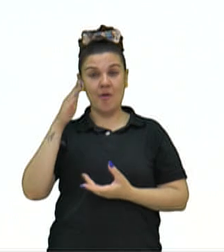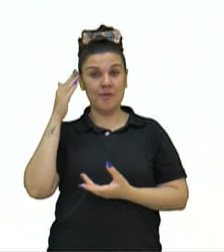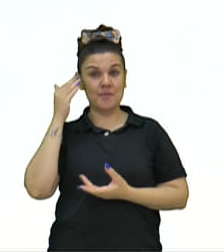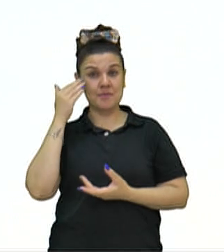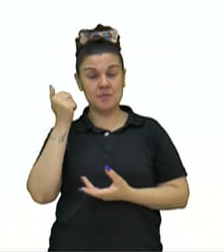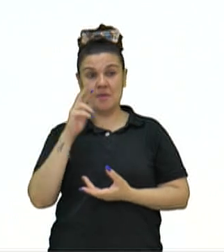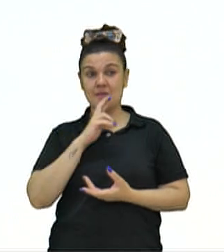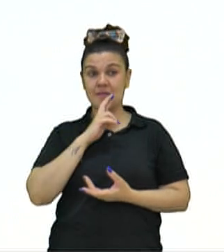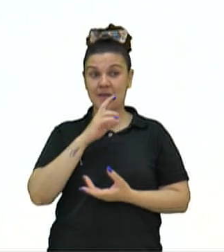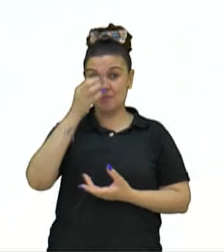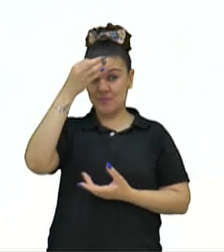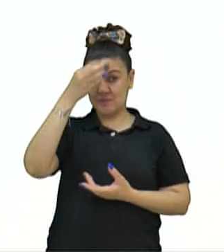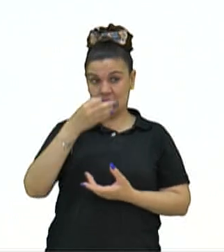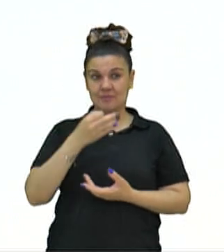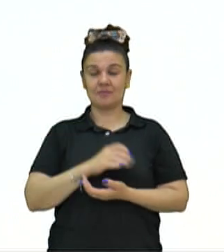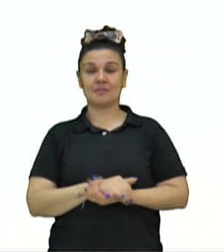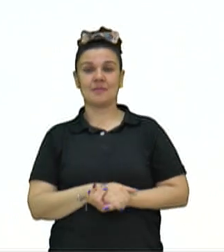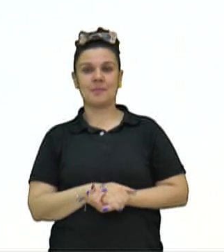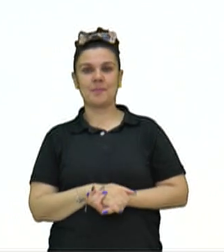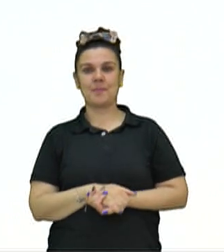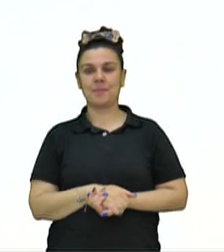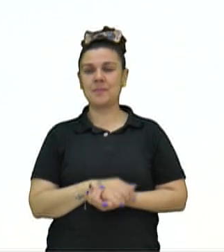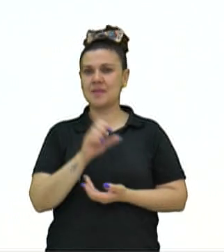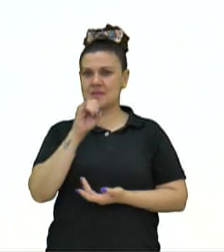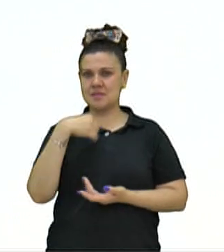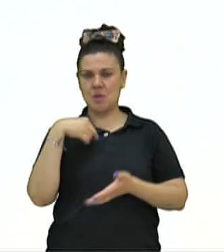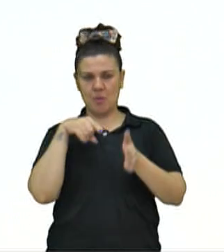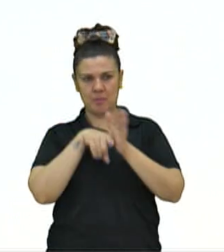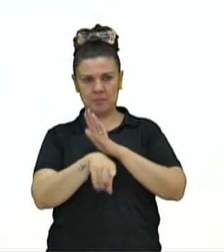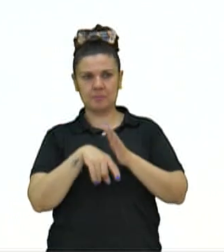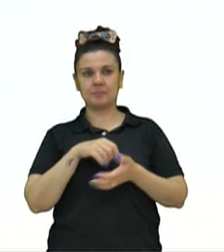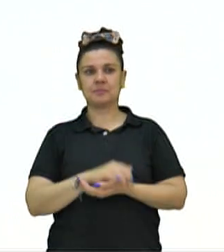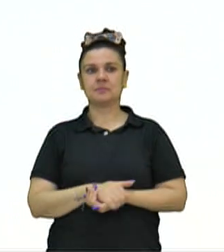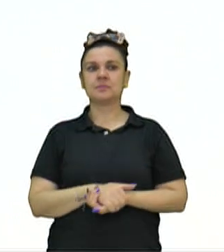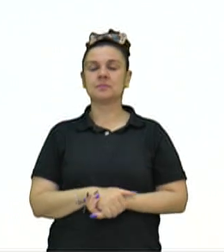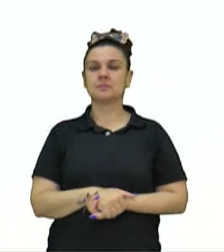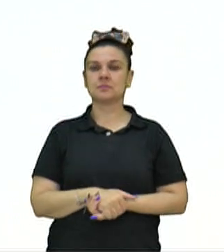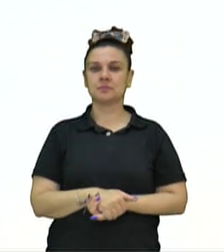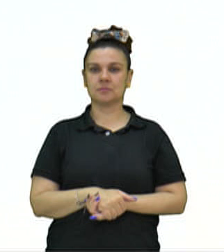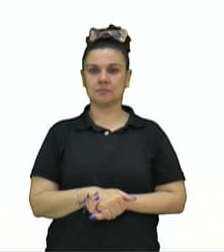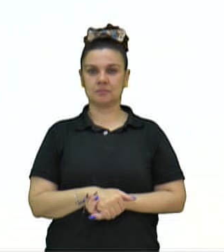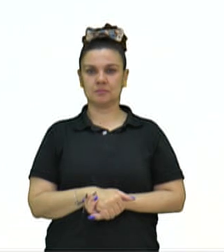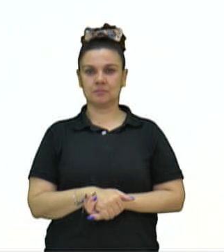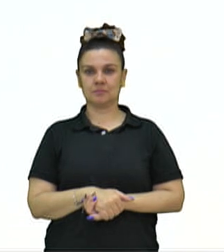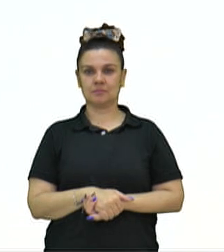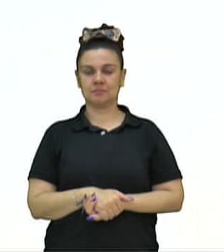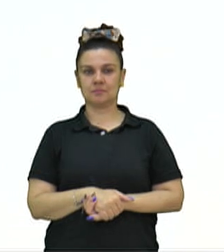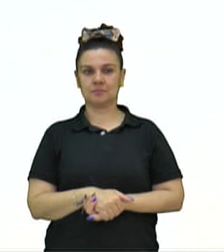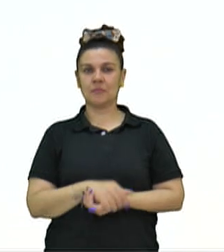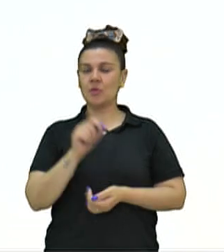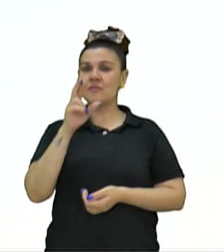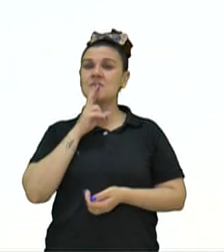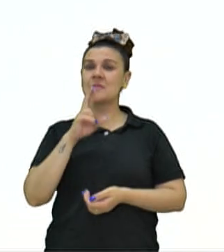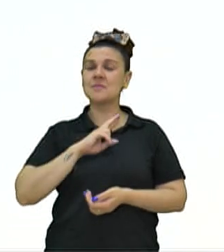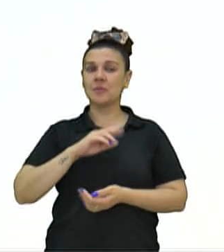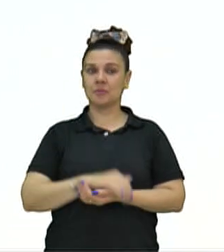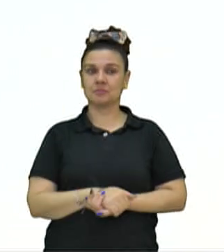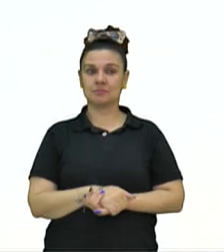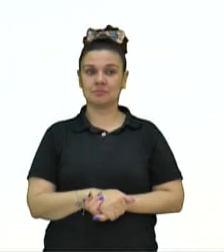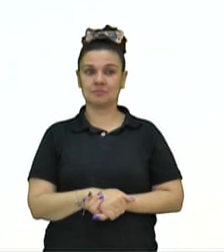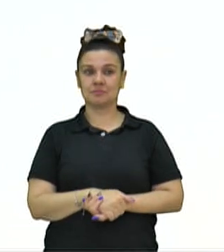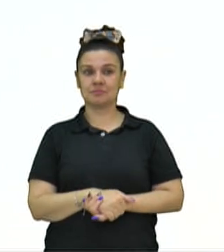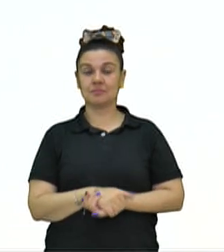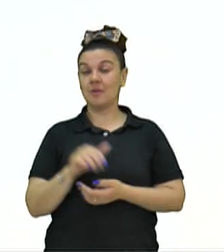a resposta correta. Se eu te pergunto, did you spend a great time at the beach? O que você me responde? Letra